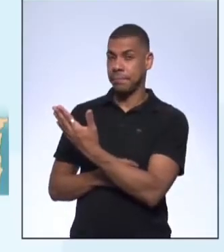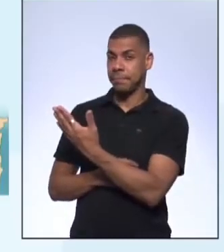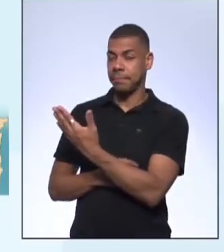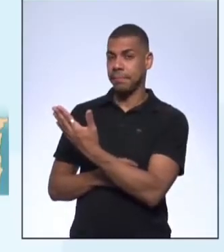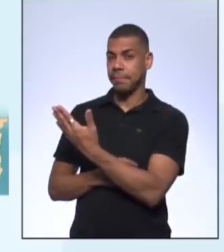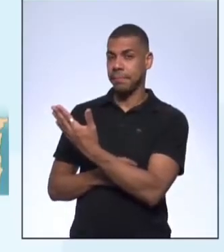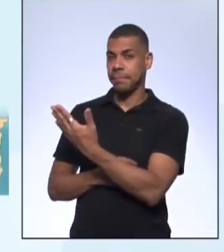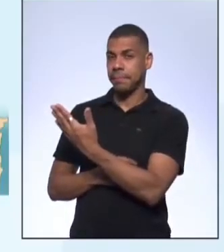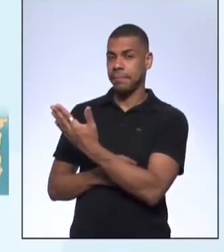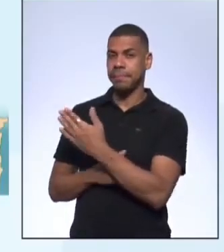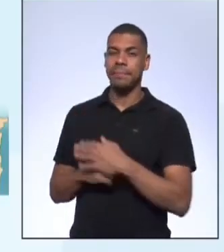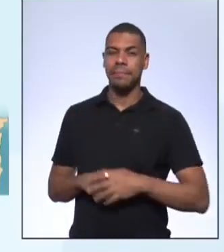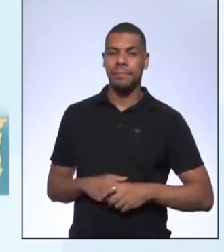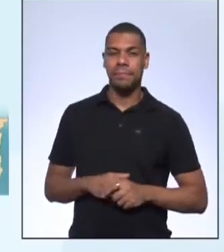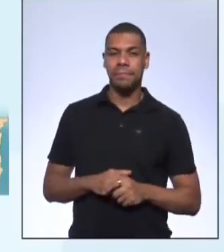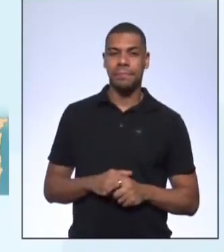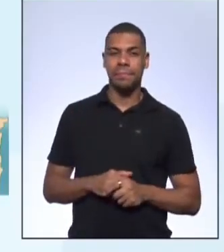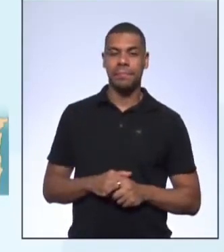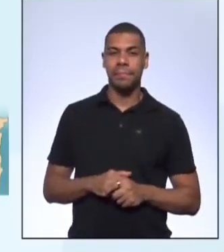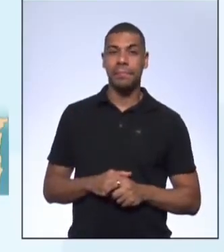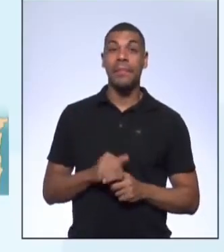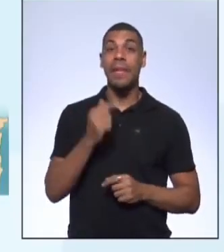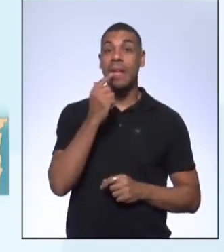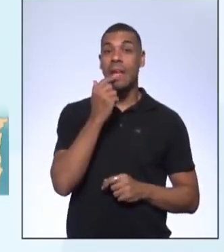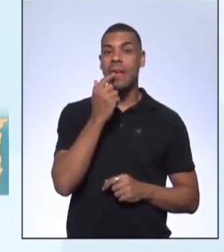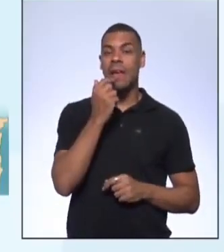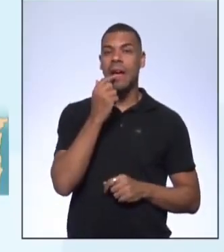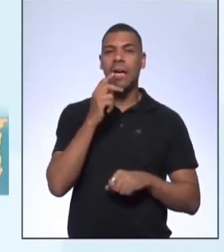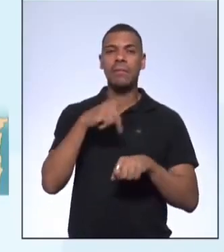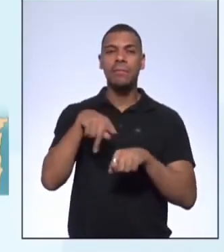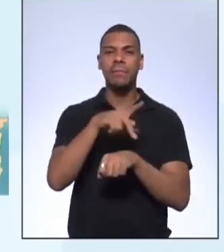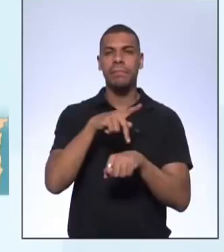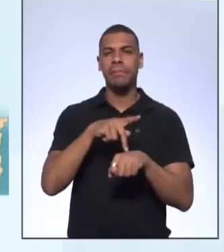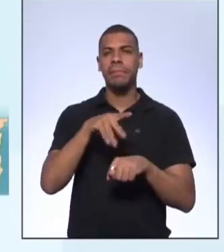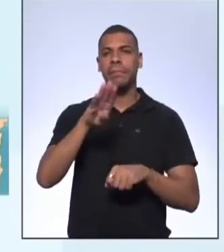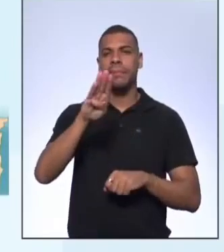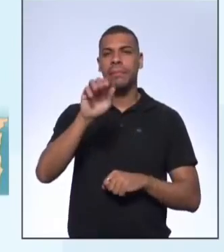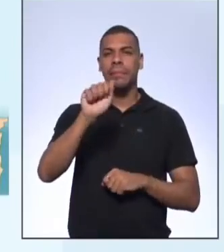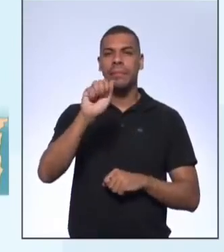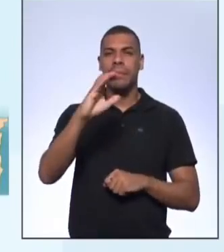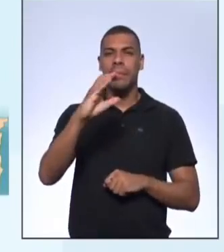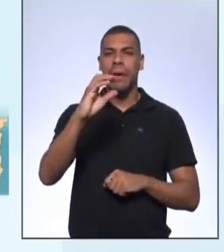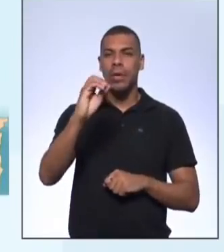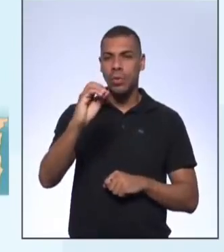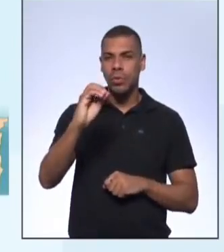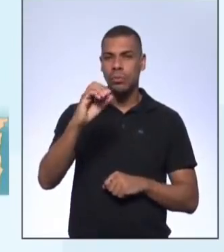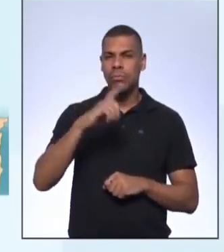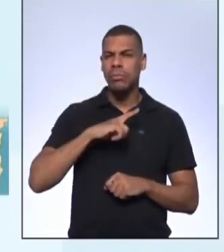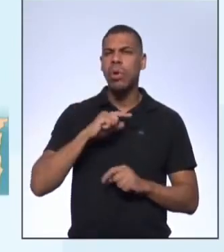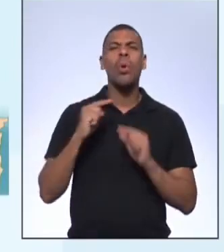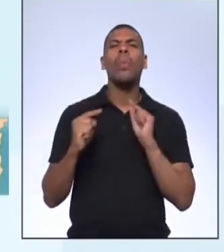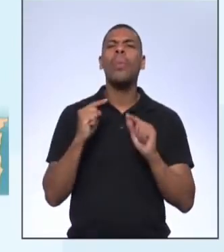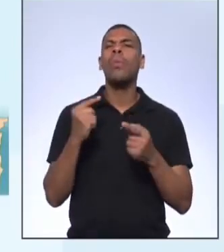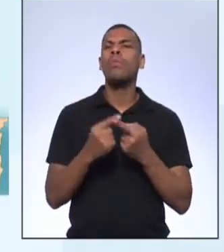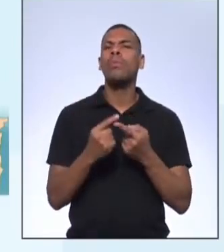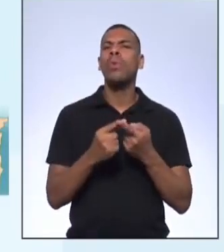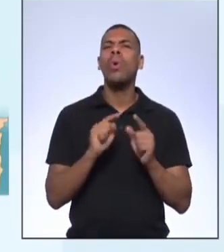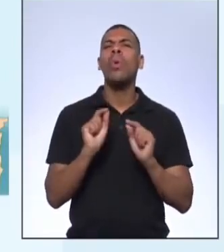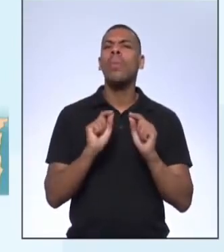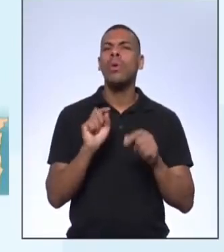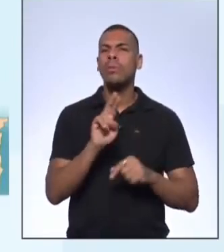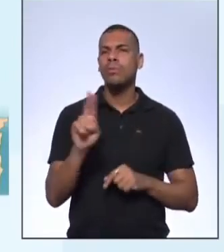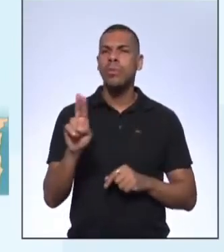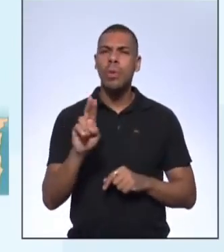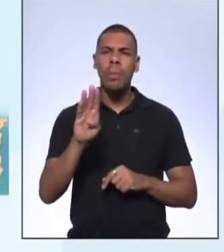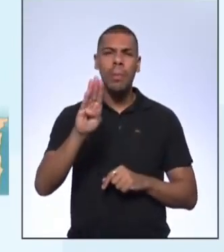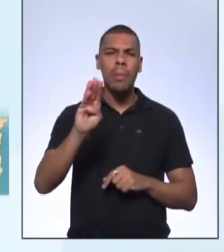destaque essa região, que é País Basco, né? É uma região que tem essa denominação, chamada de País